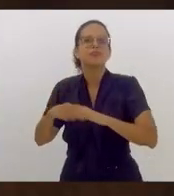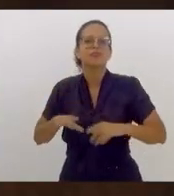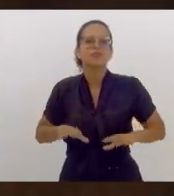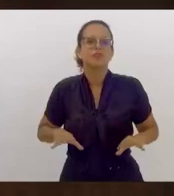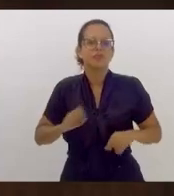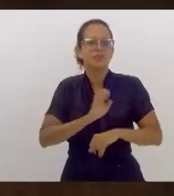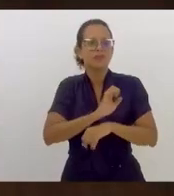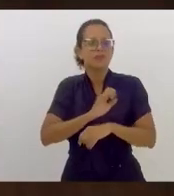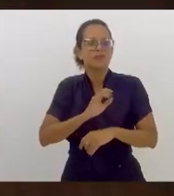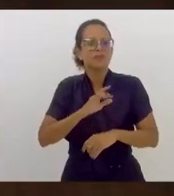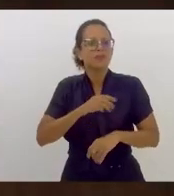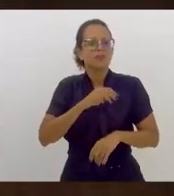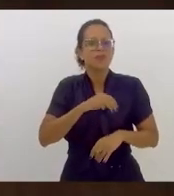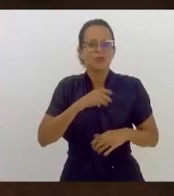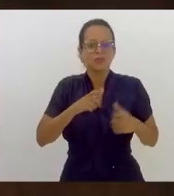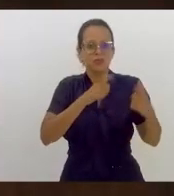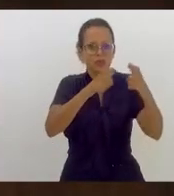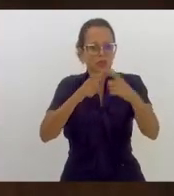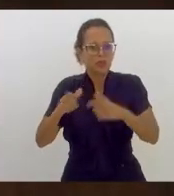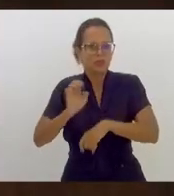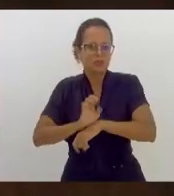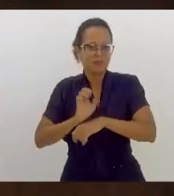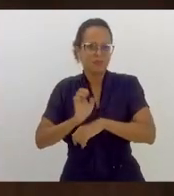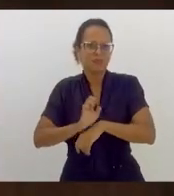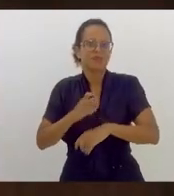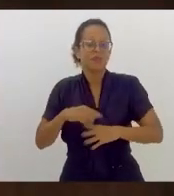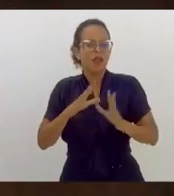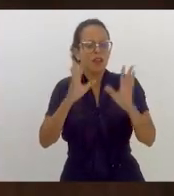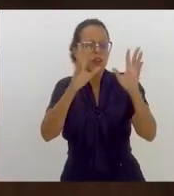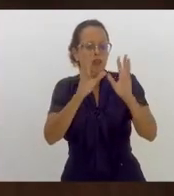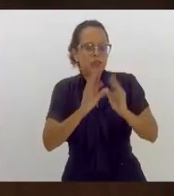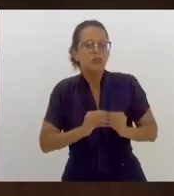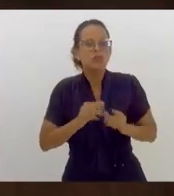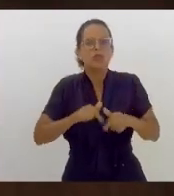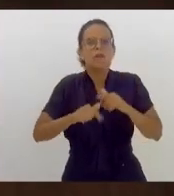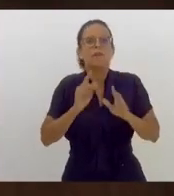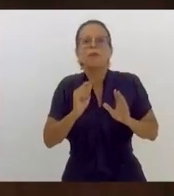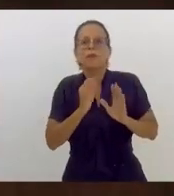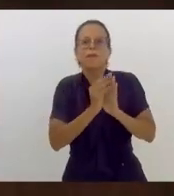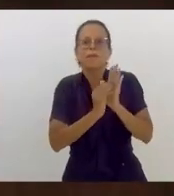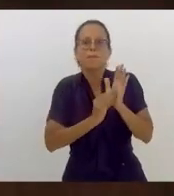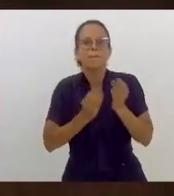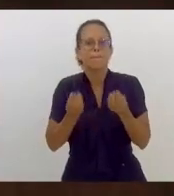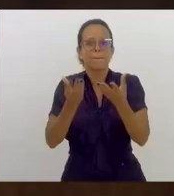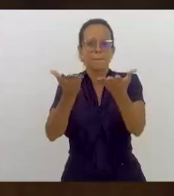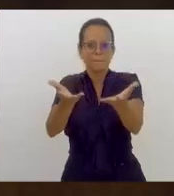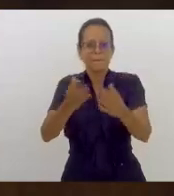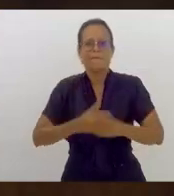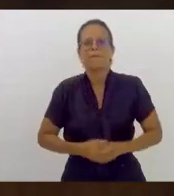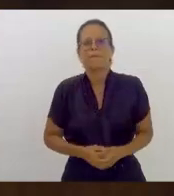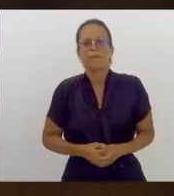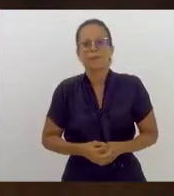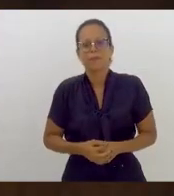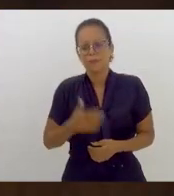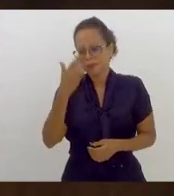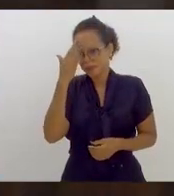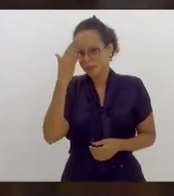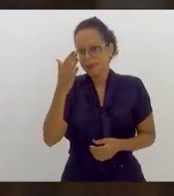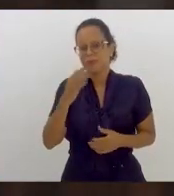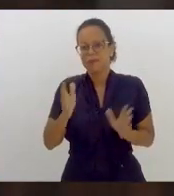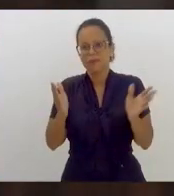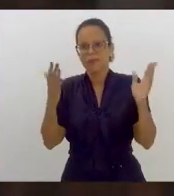os municípios. Então, entregarei aqui o que é um apanhado do nosso trabalho para Vossa Excelência. Parabéns, deputado Adani.